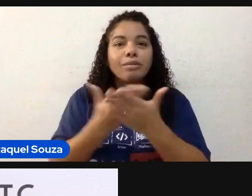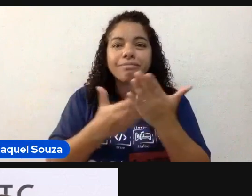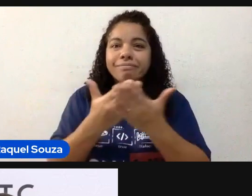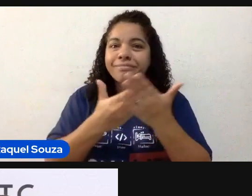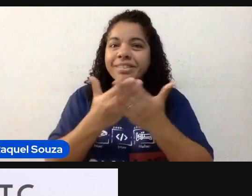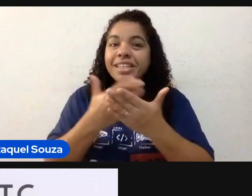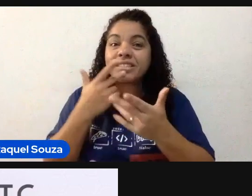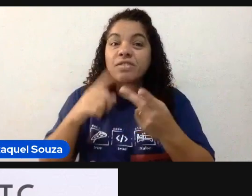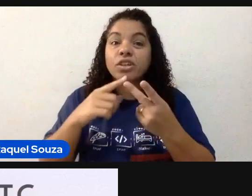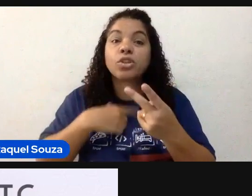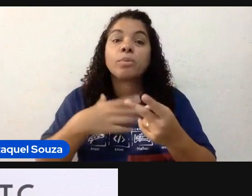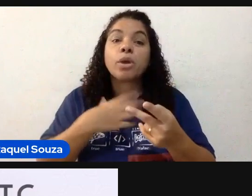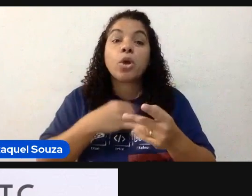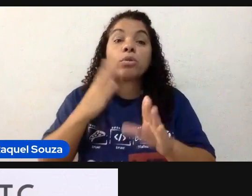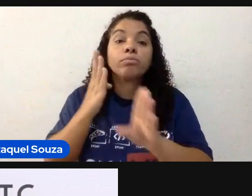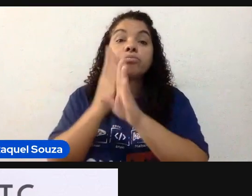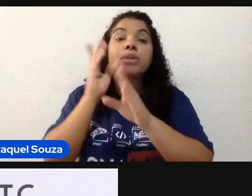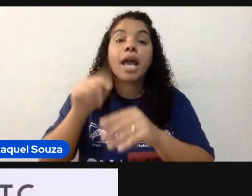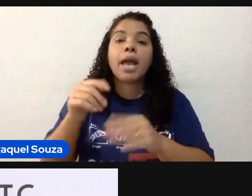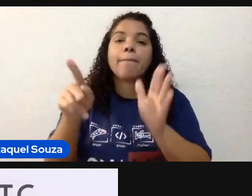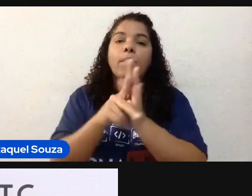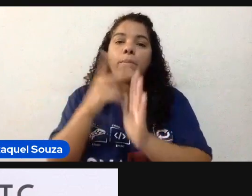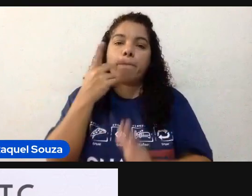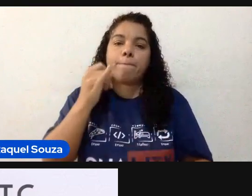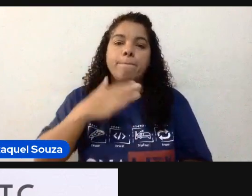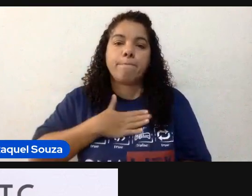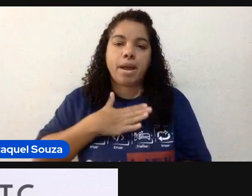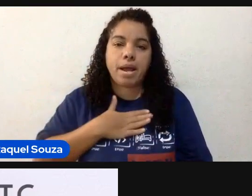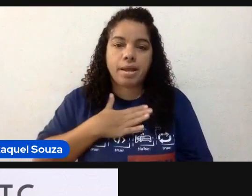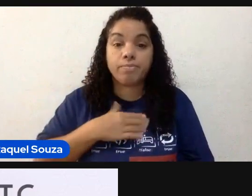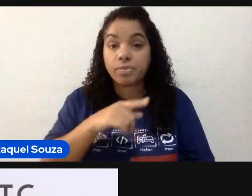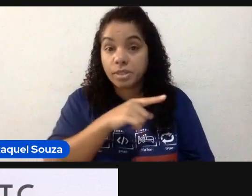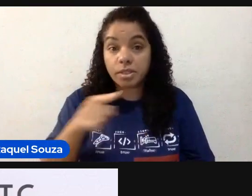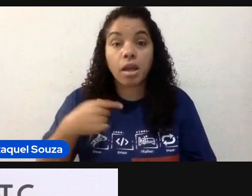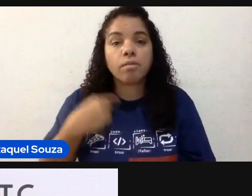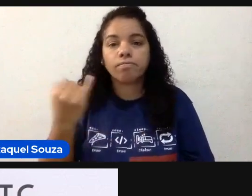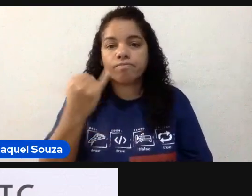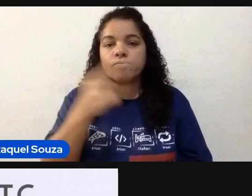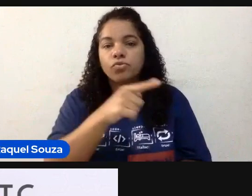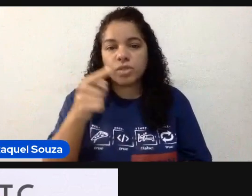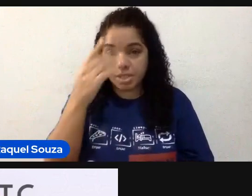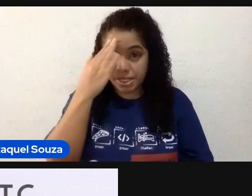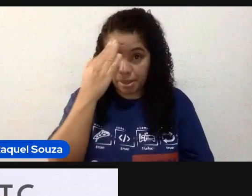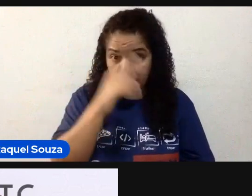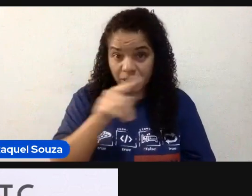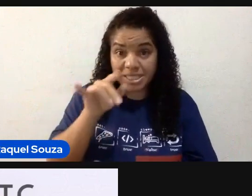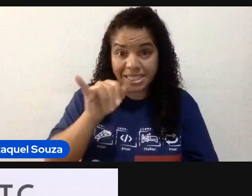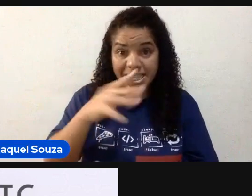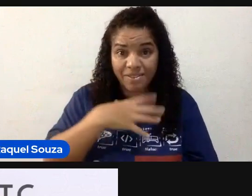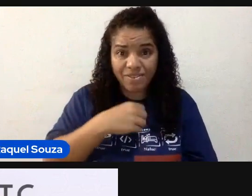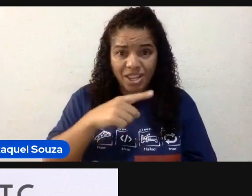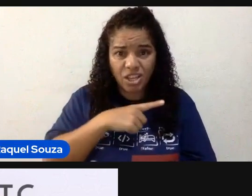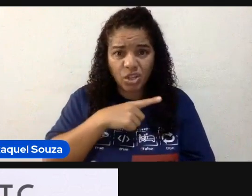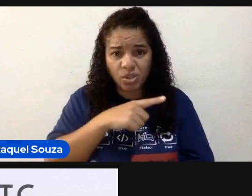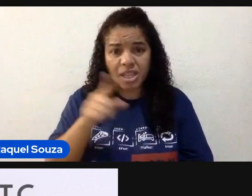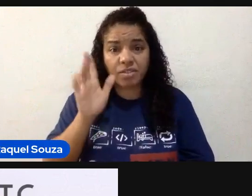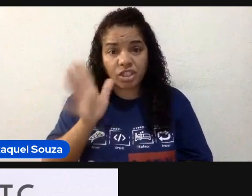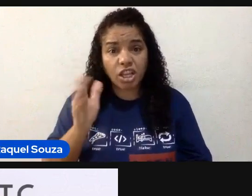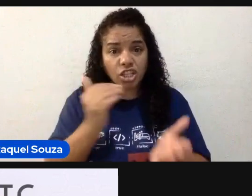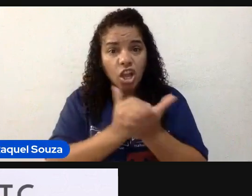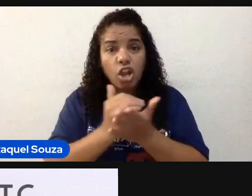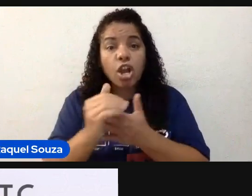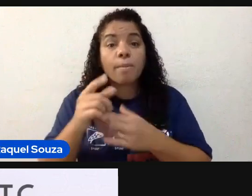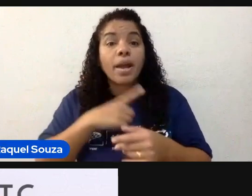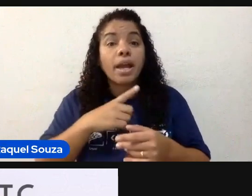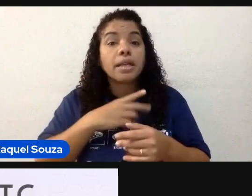o meu veio do meu pai. Então, é muito importante você já saber disso, porque se você tiver filho, você também já começa a